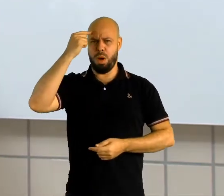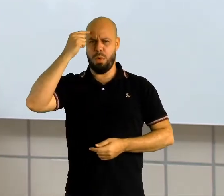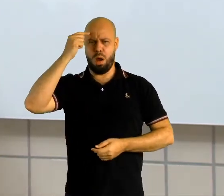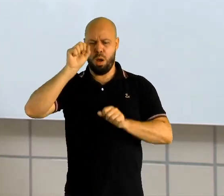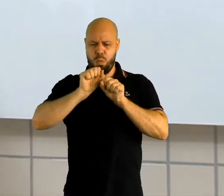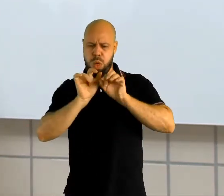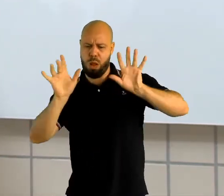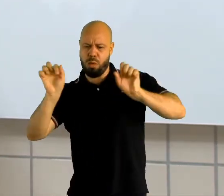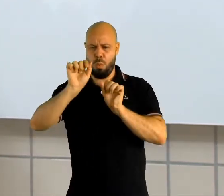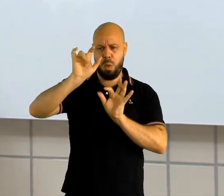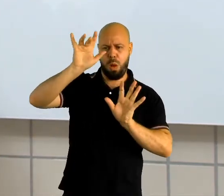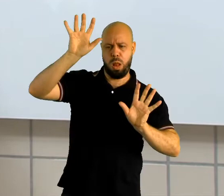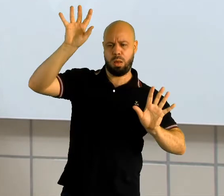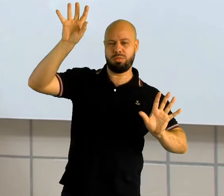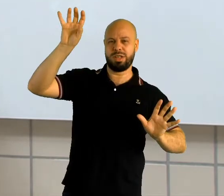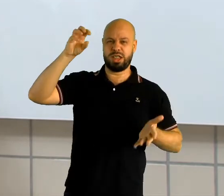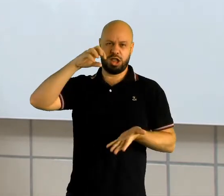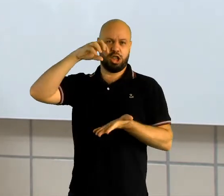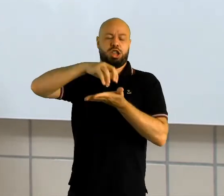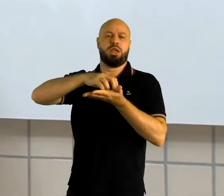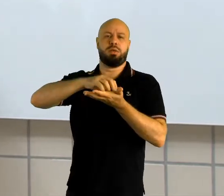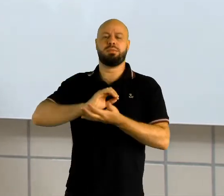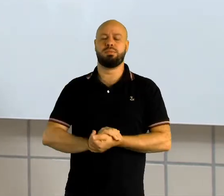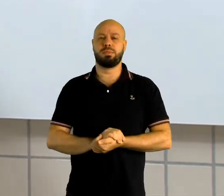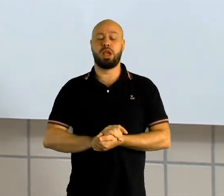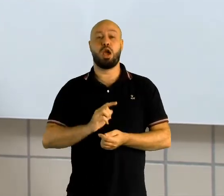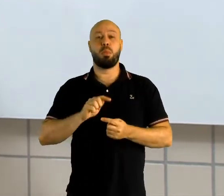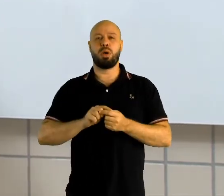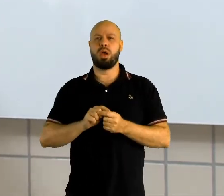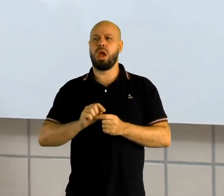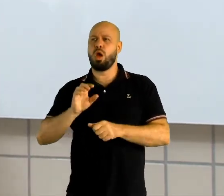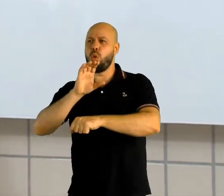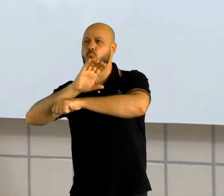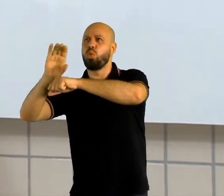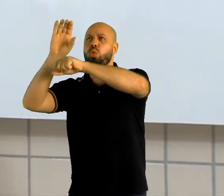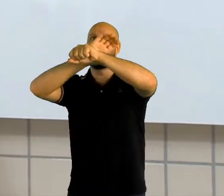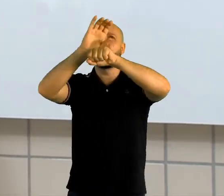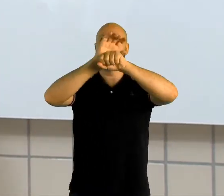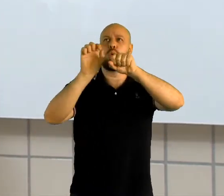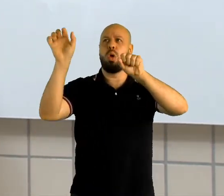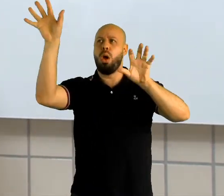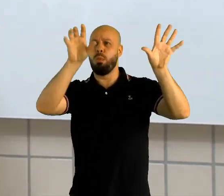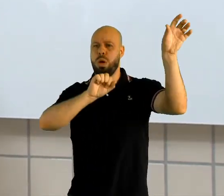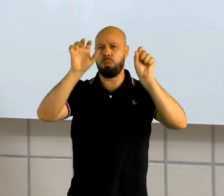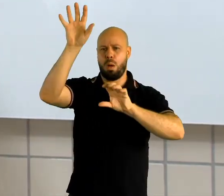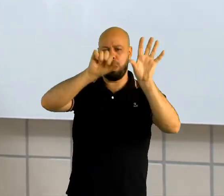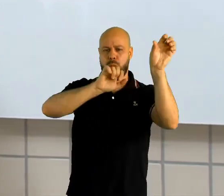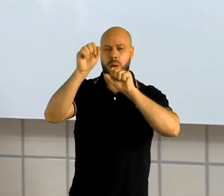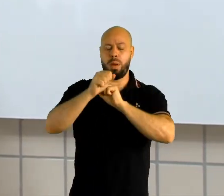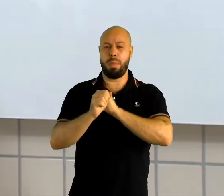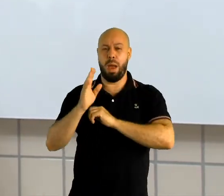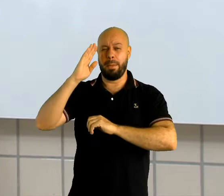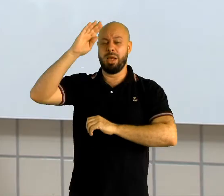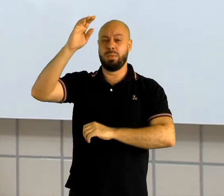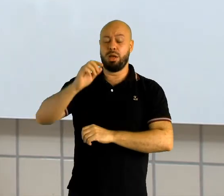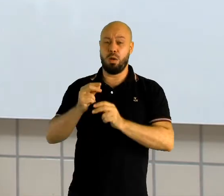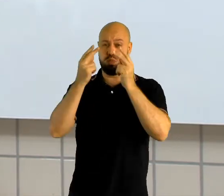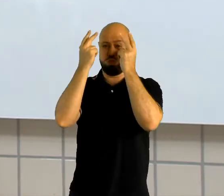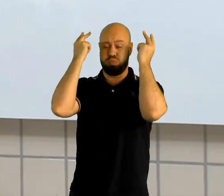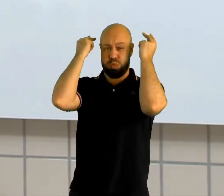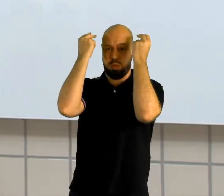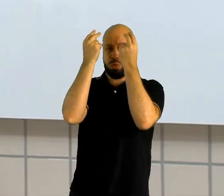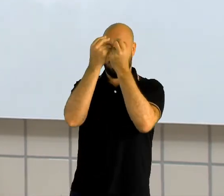para dentro de si os elementos de várias culturas, principalmente da cultura grega. Então, Roma se tornou uma